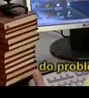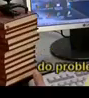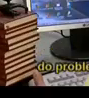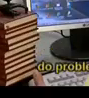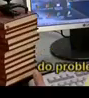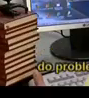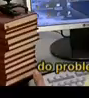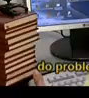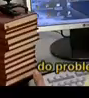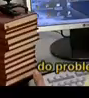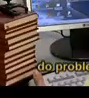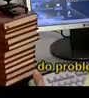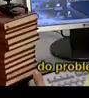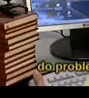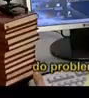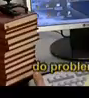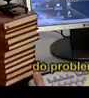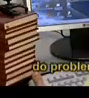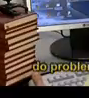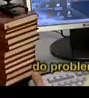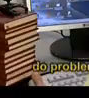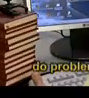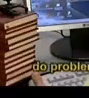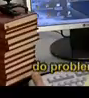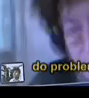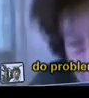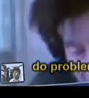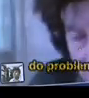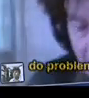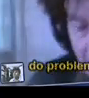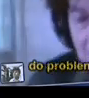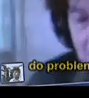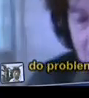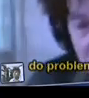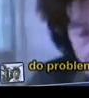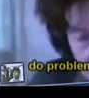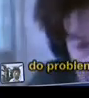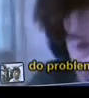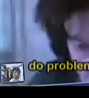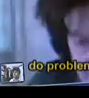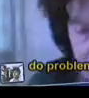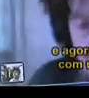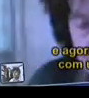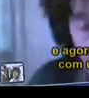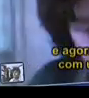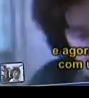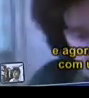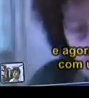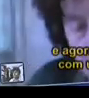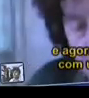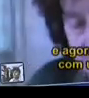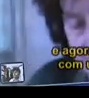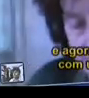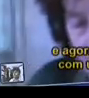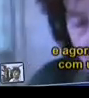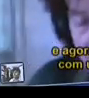da saúde, de problemas de exclusão da justiça, de problemas de exclusão do trabalho, de problemas de exclusão da educação, e agora esse